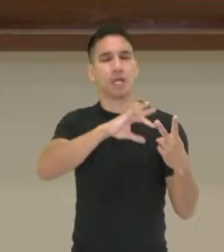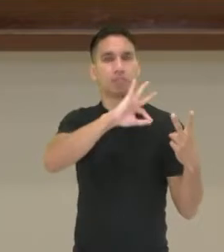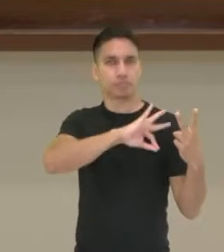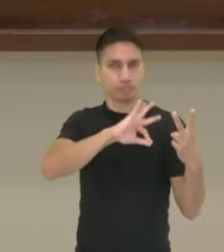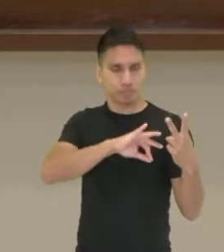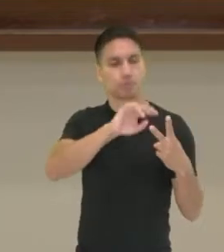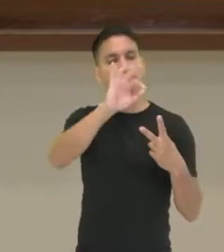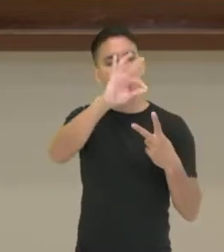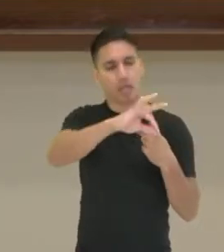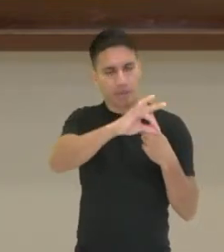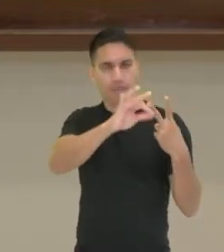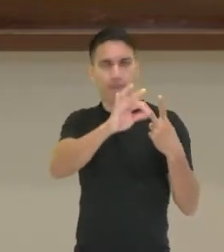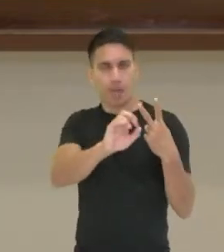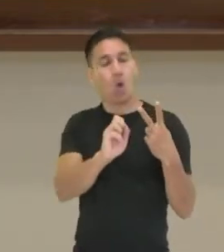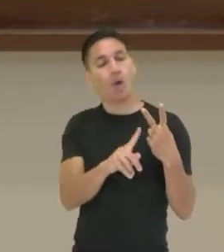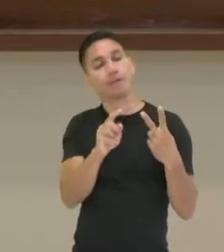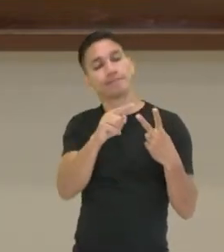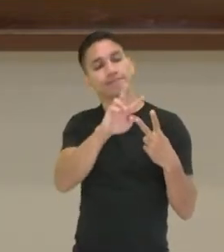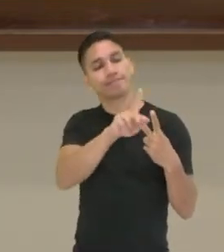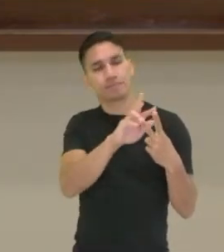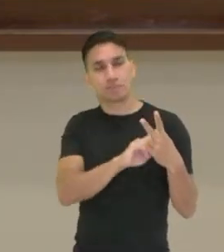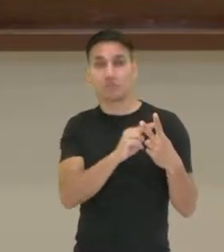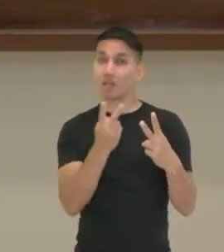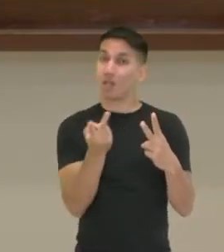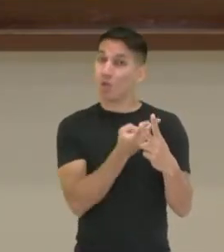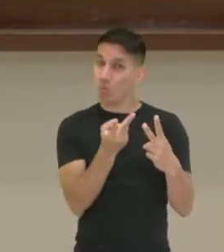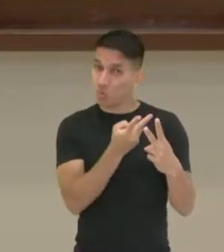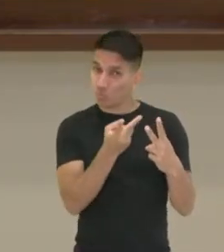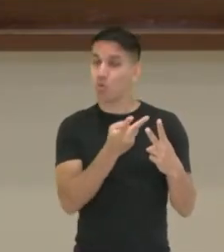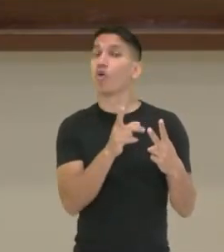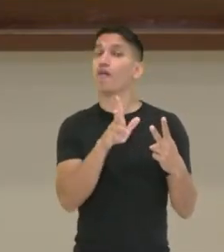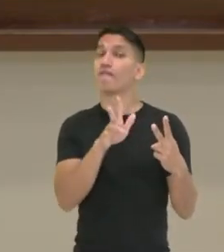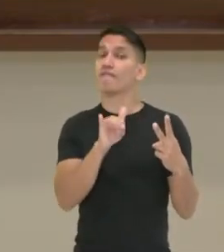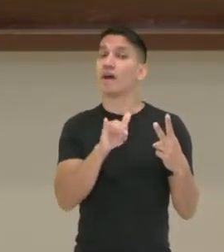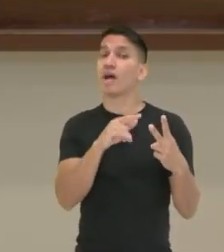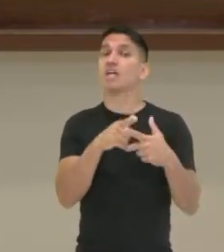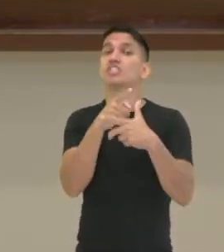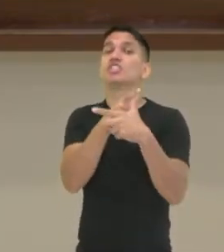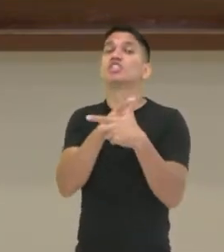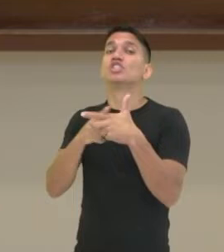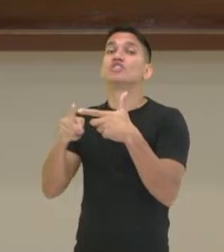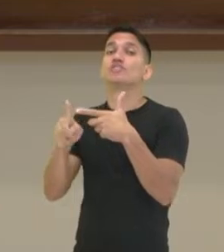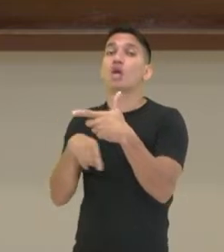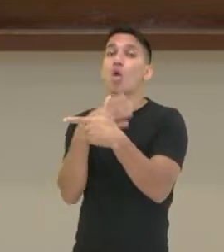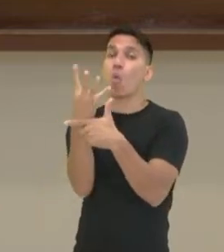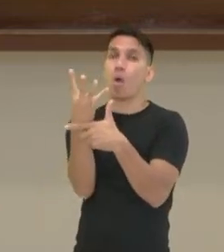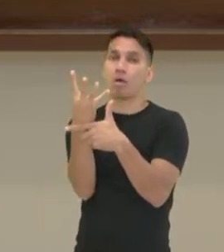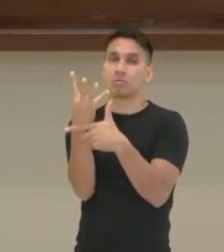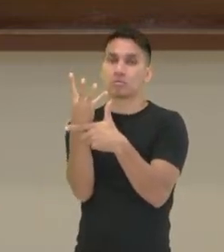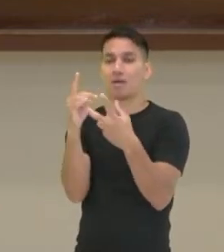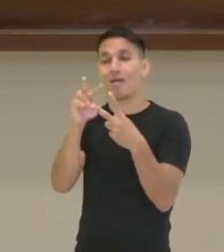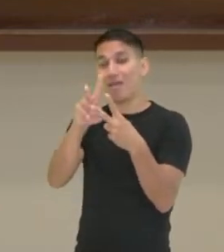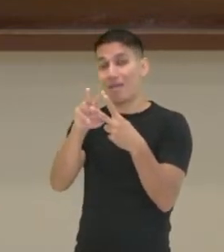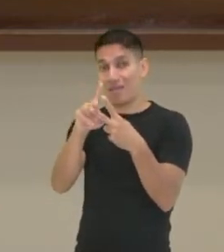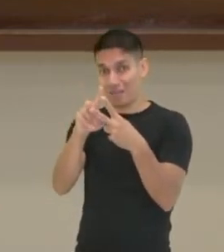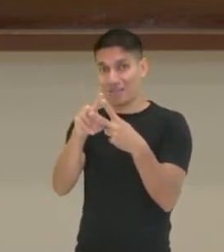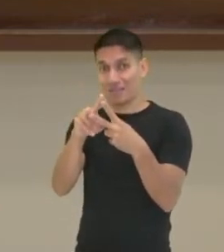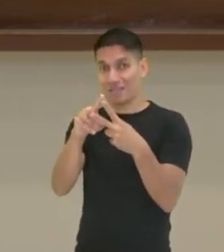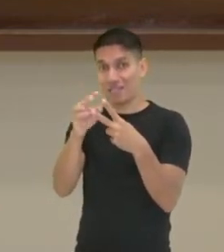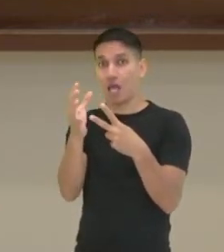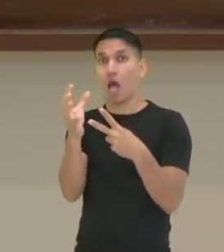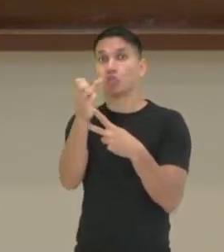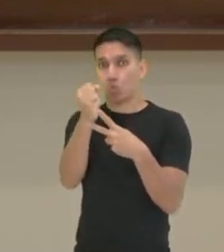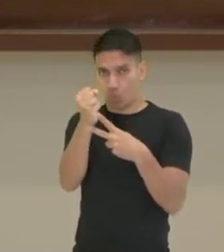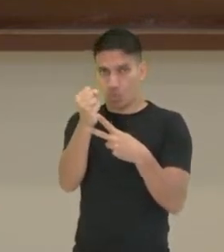e então esse salário do pai e da mãe você divide pelos 4 ali da família, vai sair a renda per